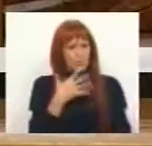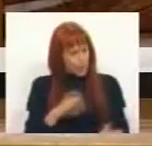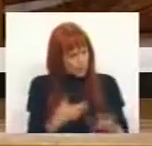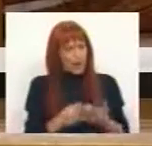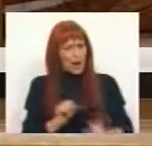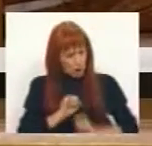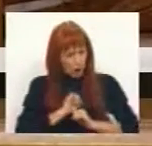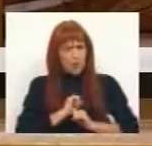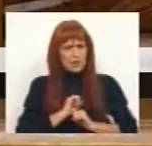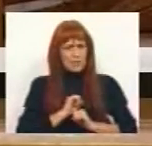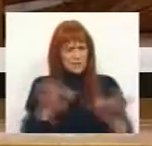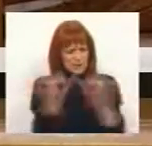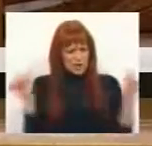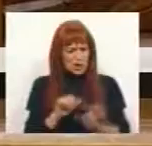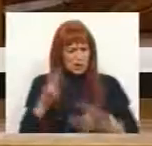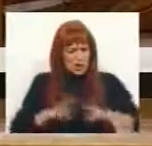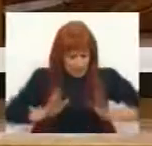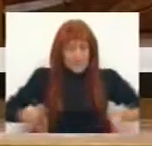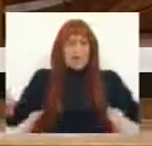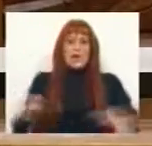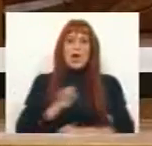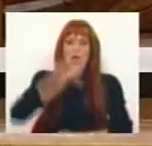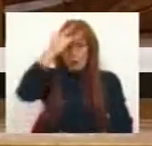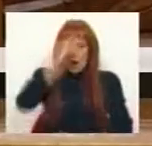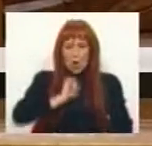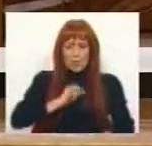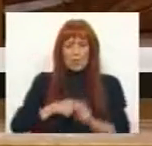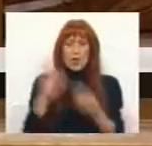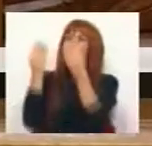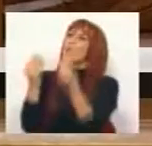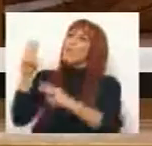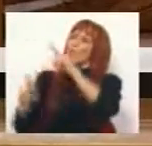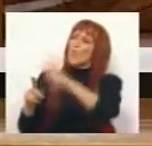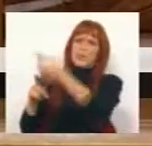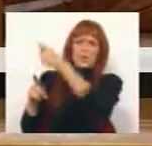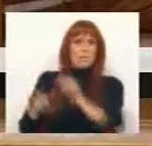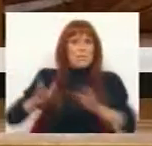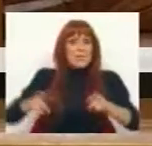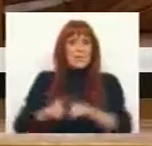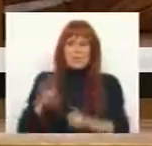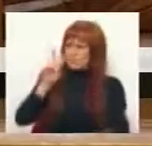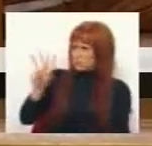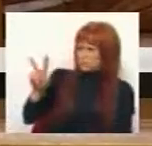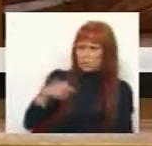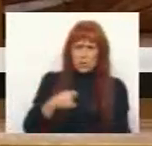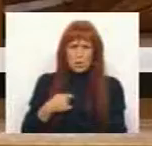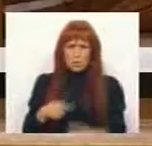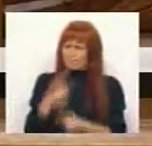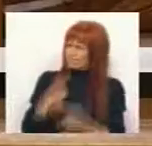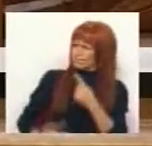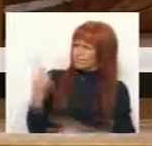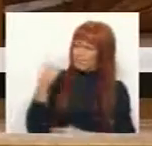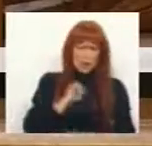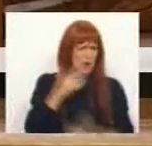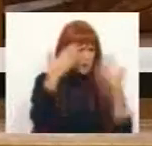credibilizar o nosso sistema fiscal. Na nossa perspectiva, os paraísos fiscais têm de ser olhados como um elemento estranho